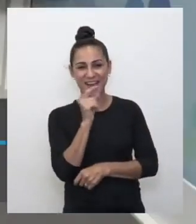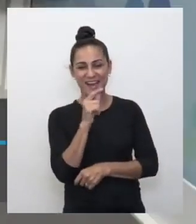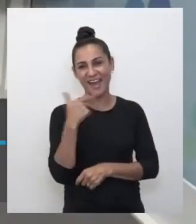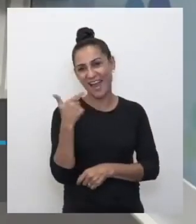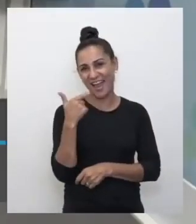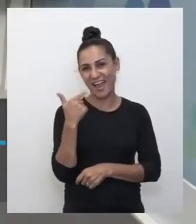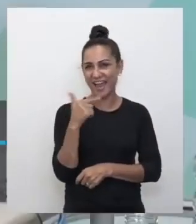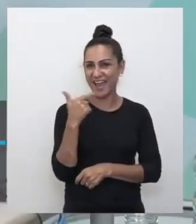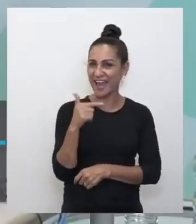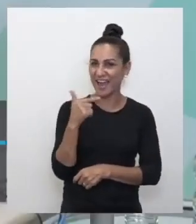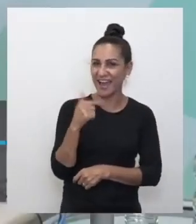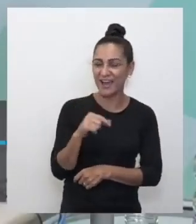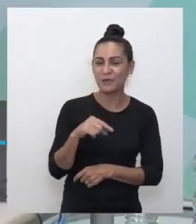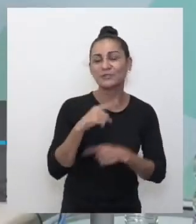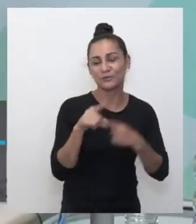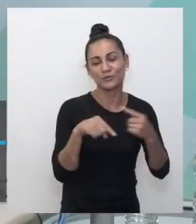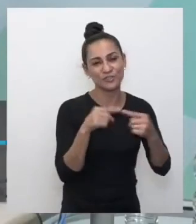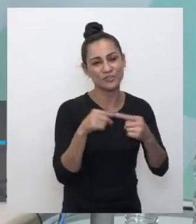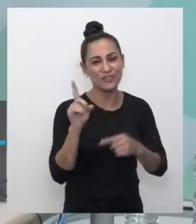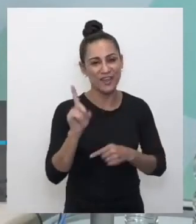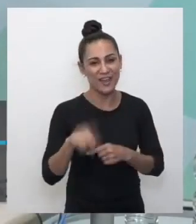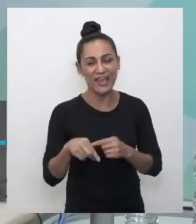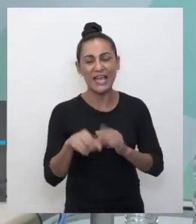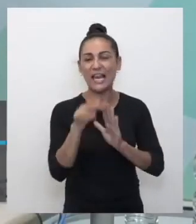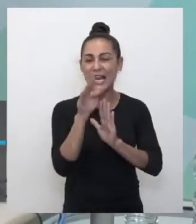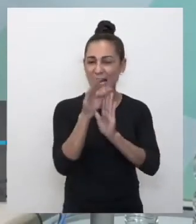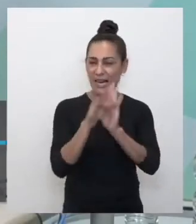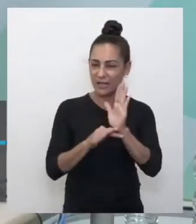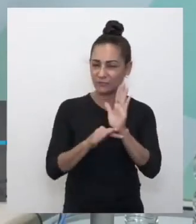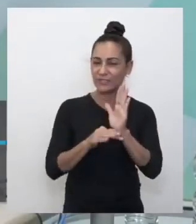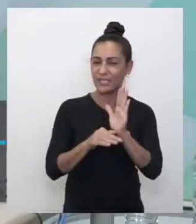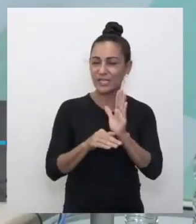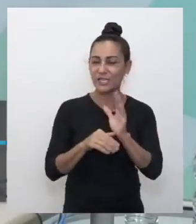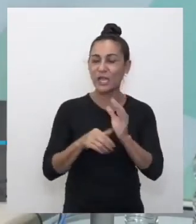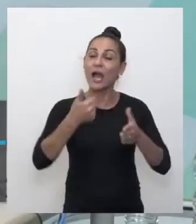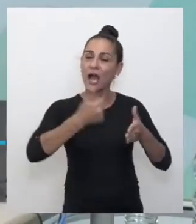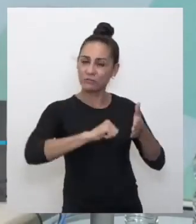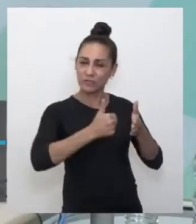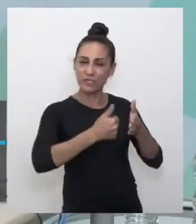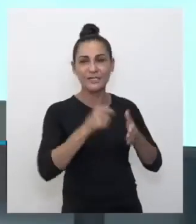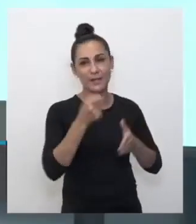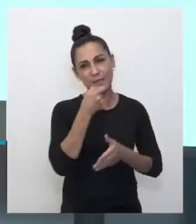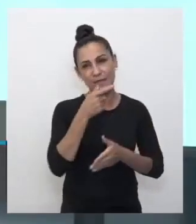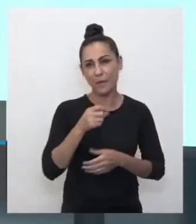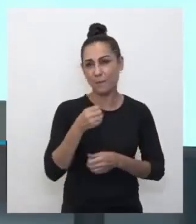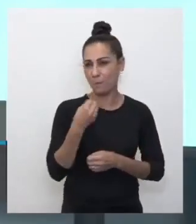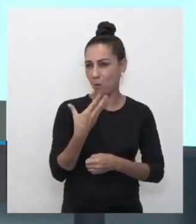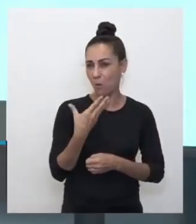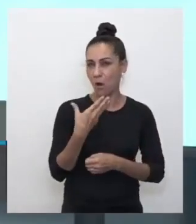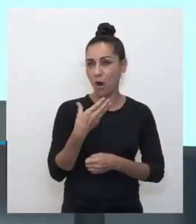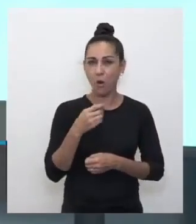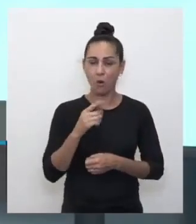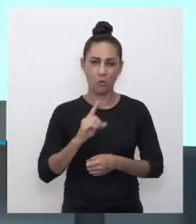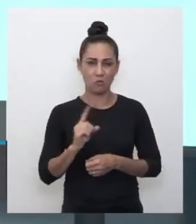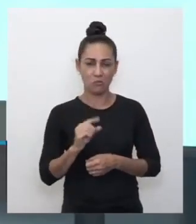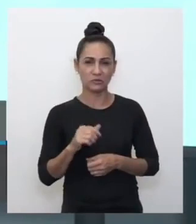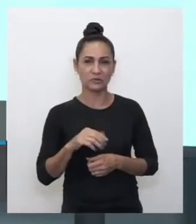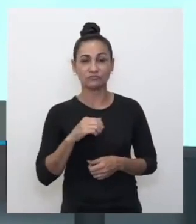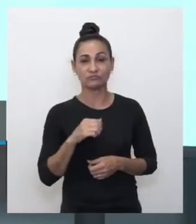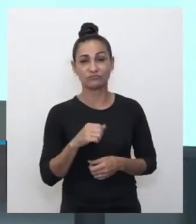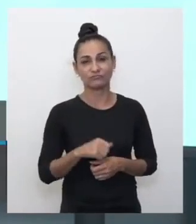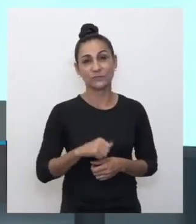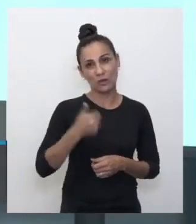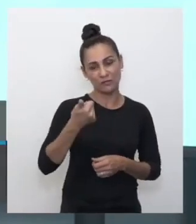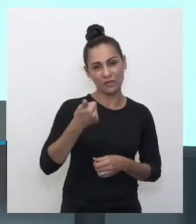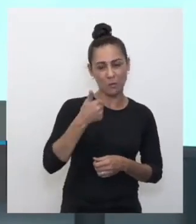Mas o objetivo é esse, gente, a gente entender o texto, a gente saber avaliar se a piada é boa ou não. Exatamente, né? Para a gente poder ter essa consciência,